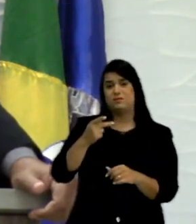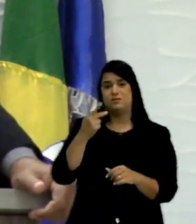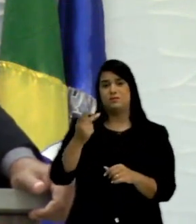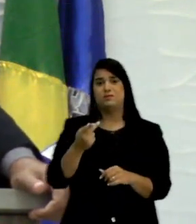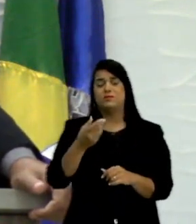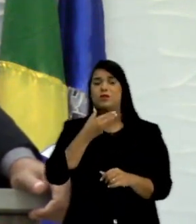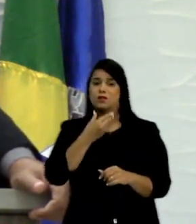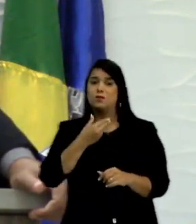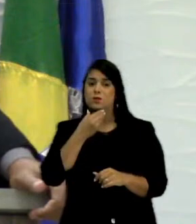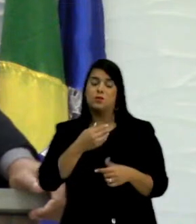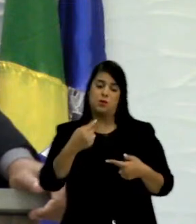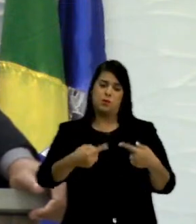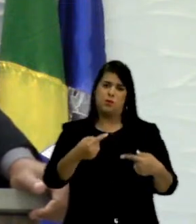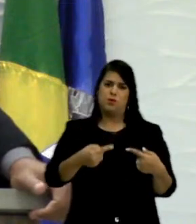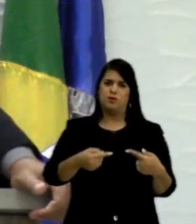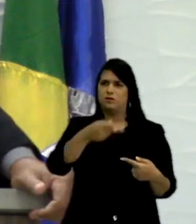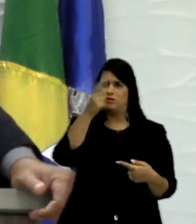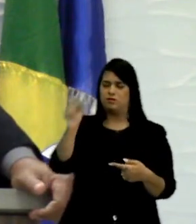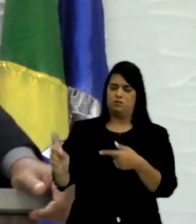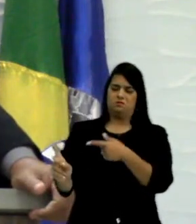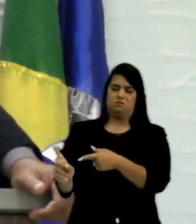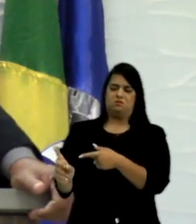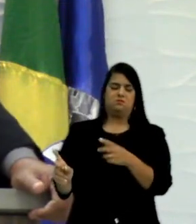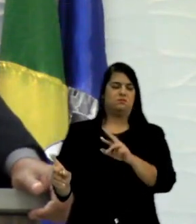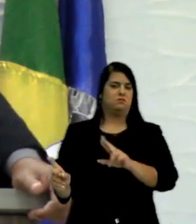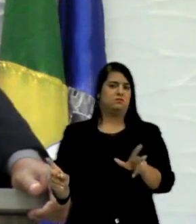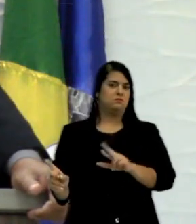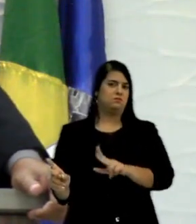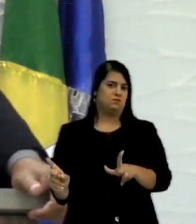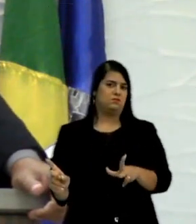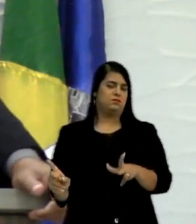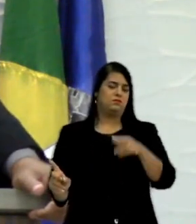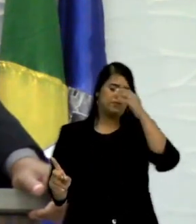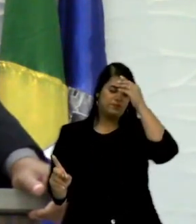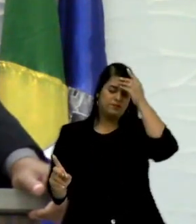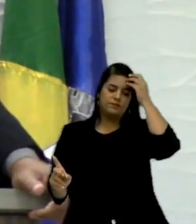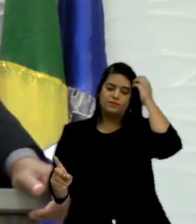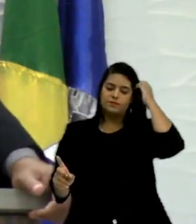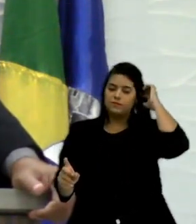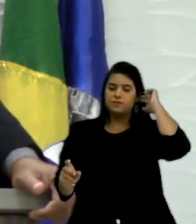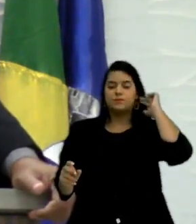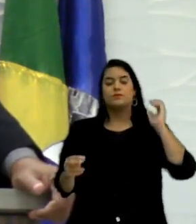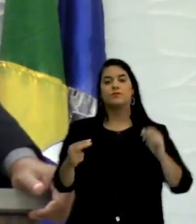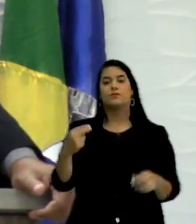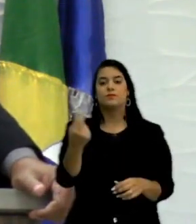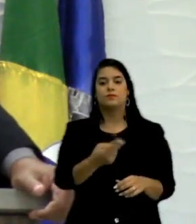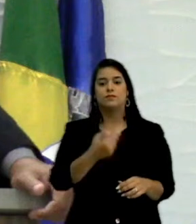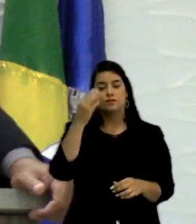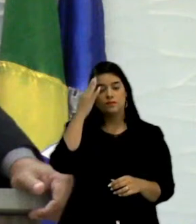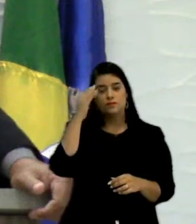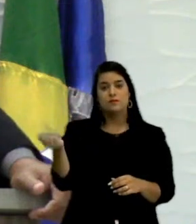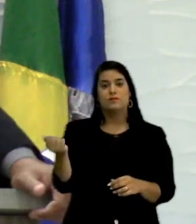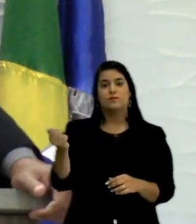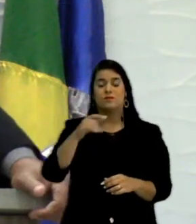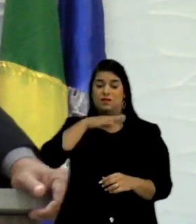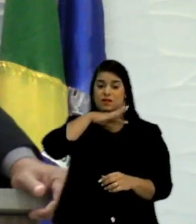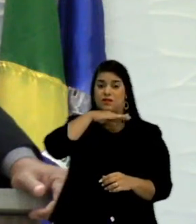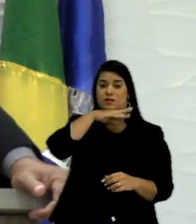como político, não é como pessoa. Que na verdade aqui nós sabemos sobre ele, que o rim não foi seu Zé, o rim foi